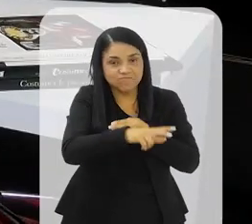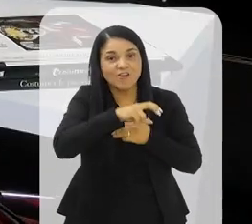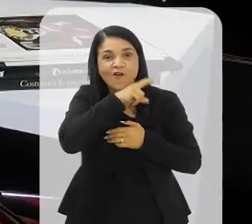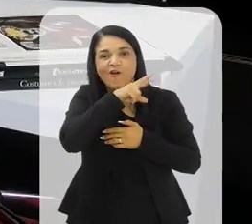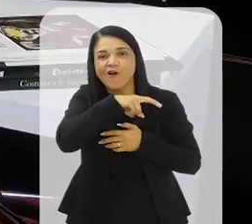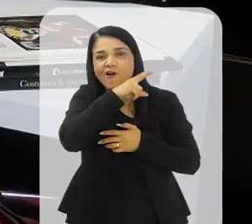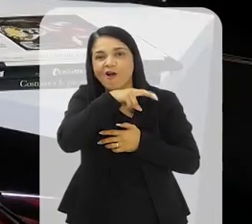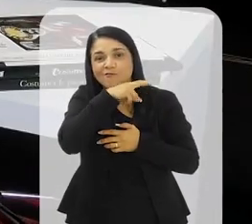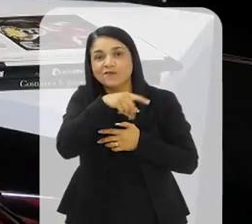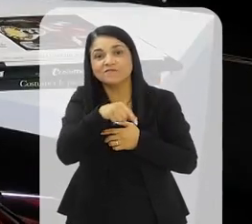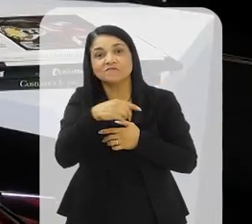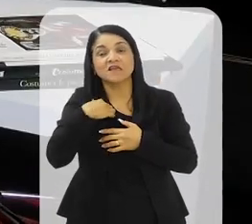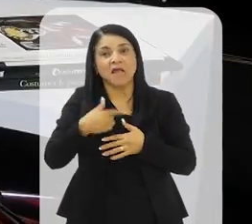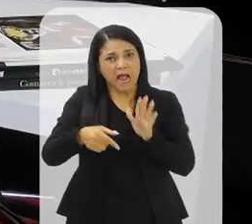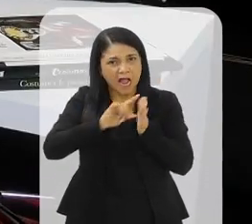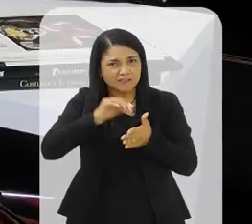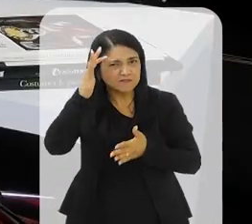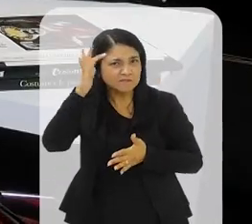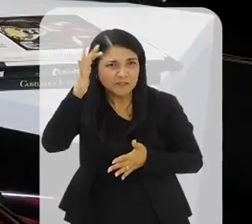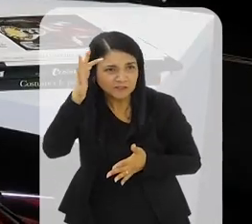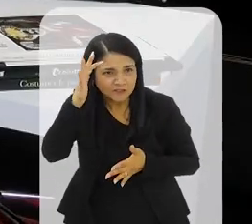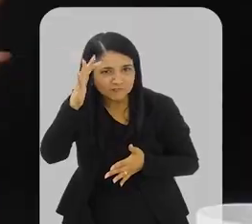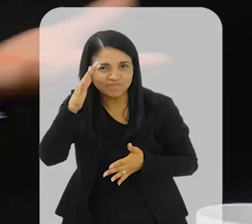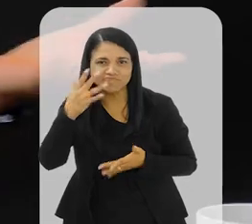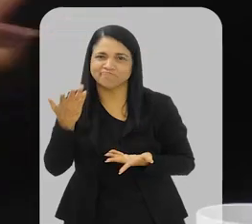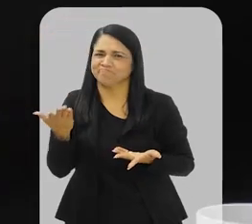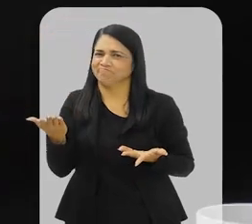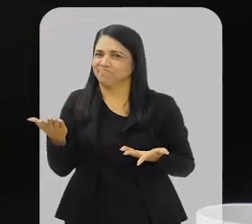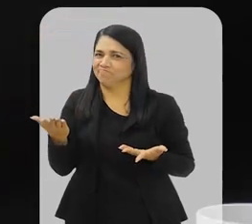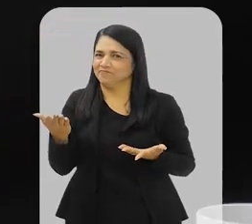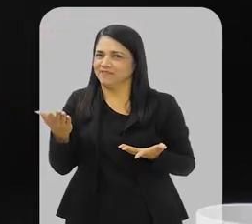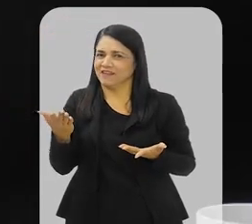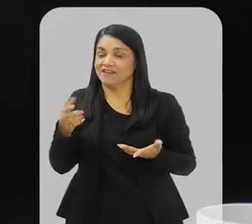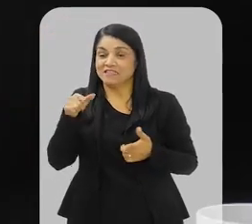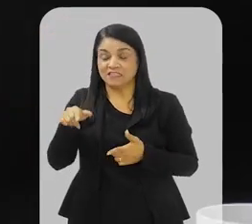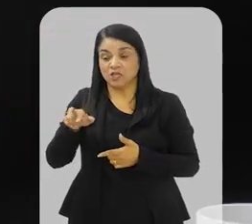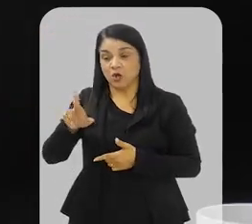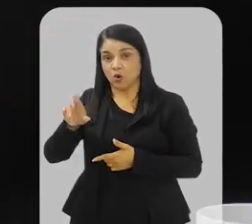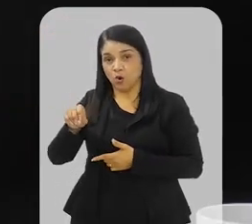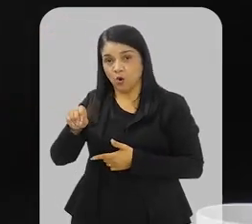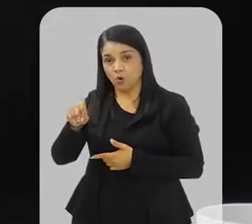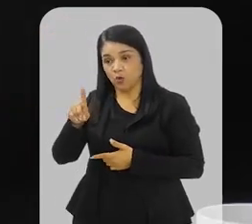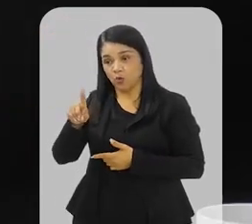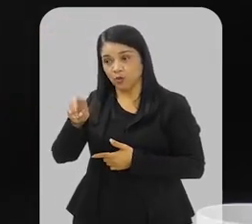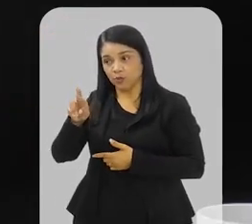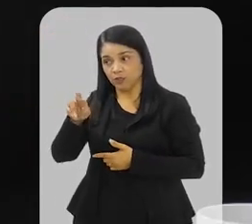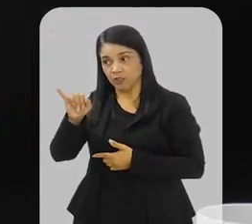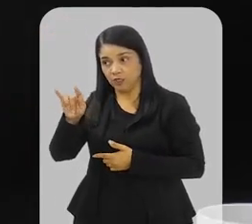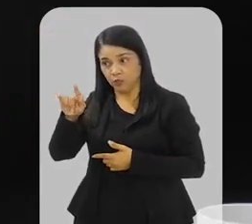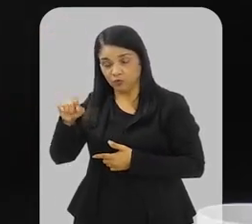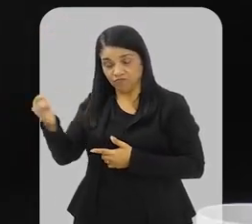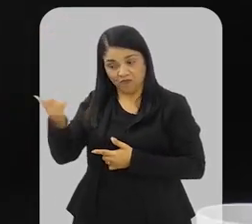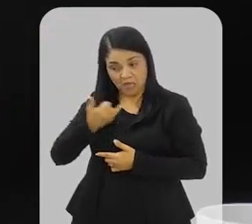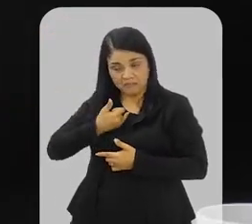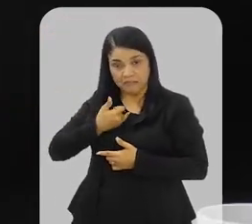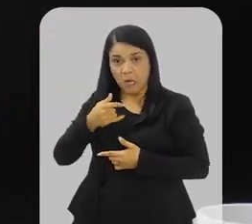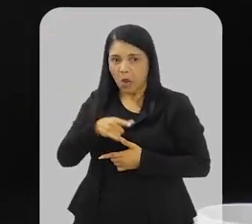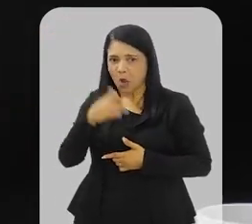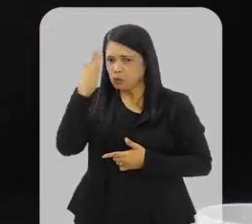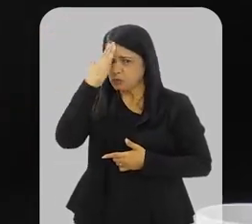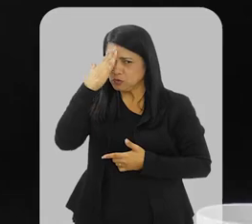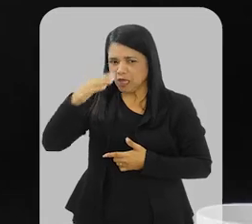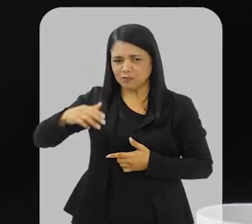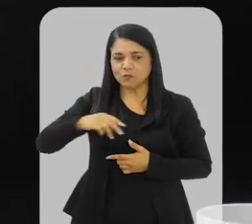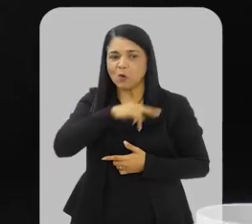criatividade Muita criatividade um carrinho com uma é uma coisa que a gente faria só que como é que você imagina isso antes do carnaval né porque com